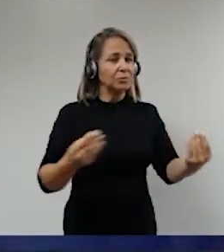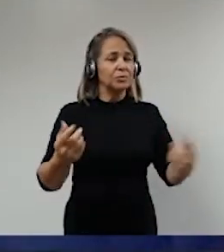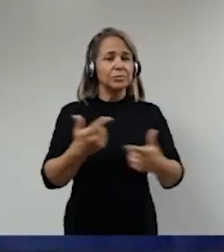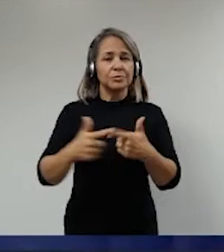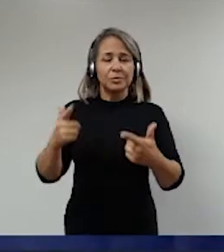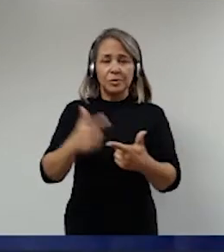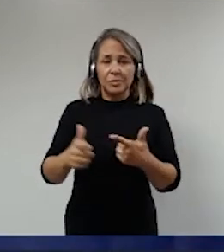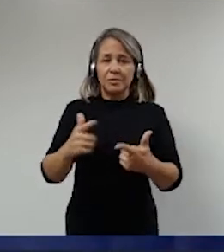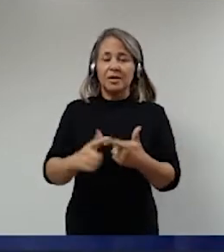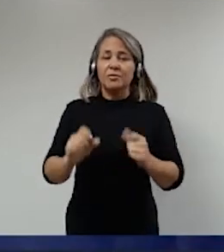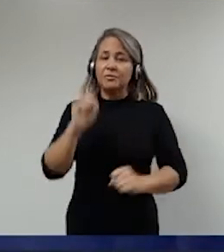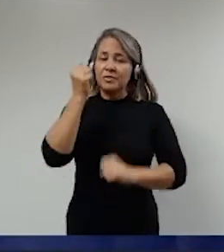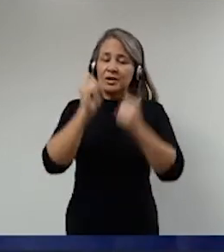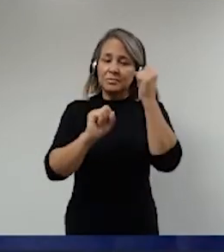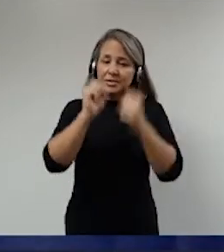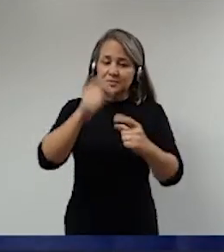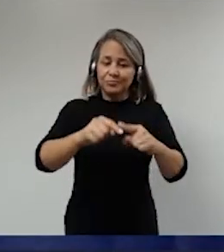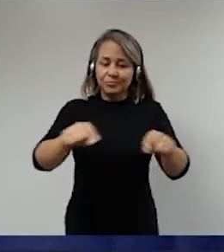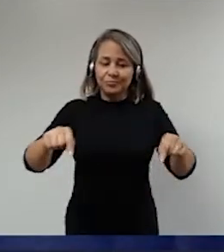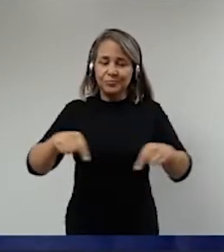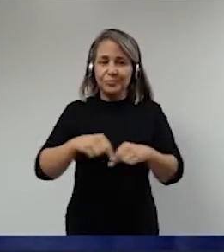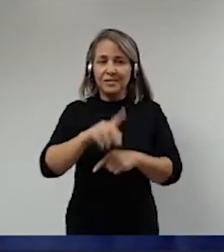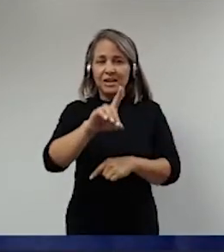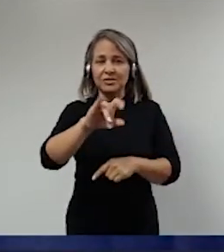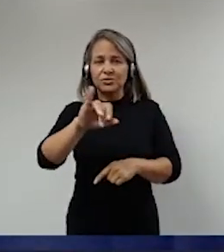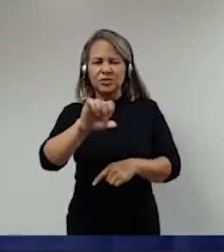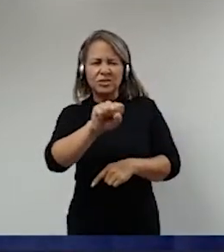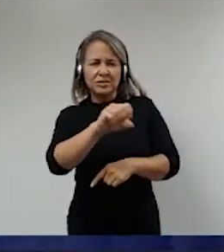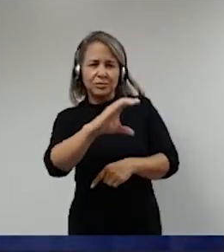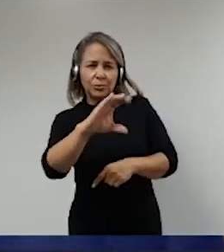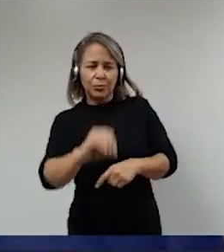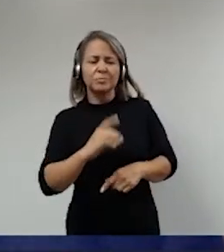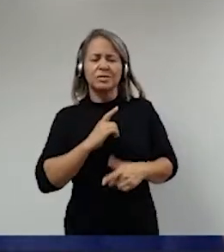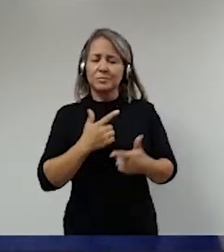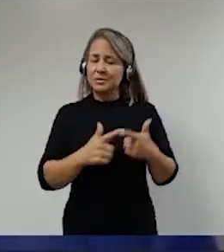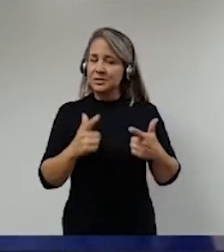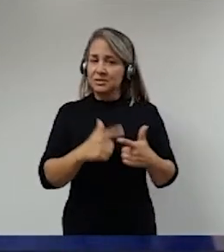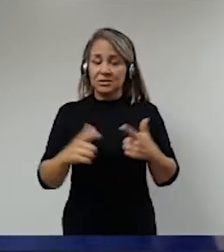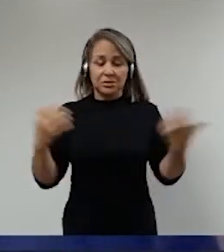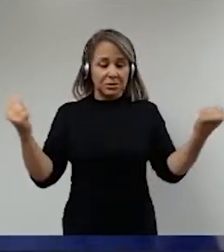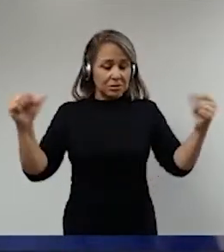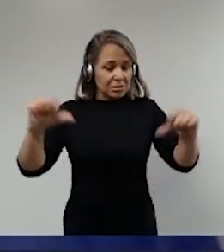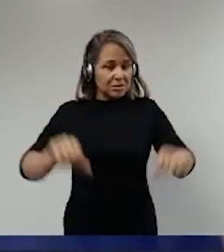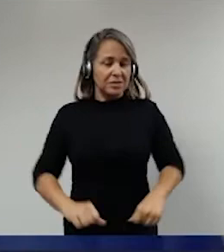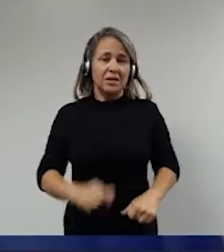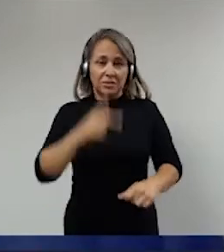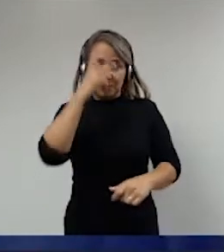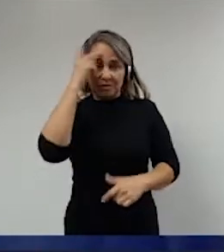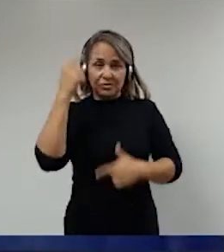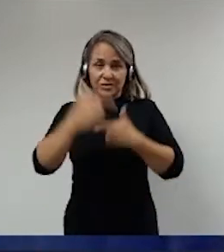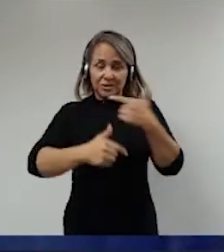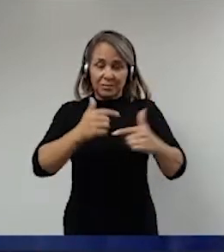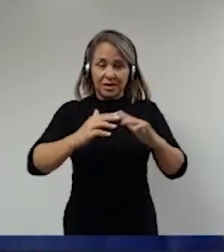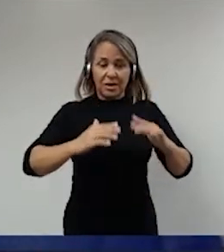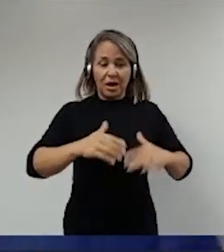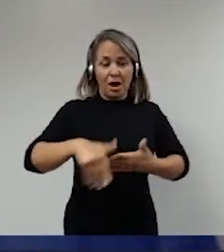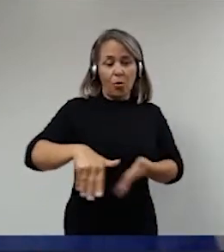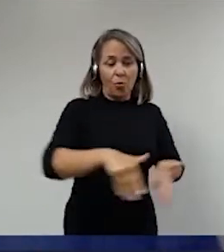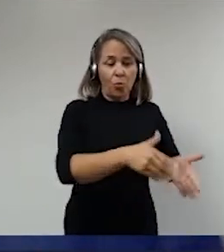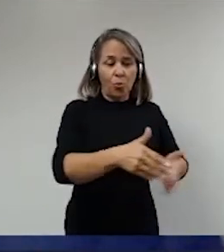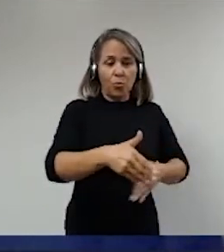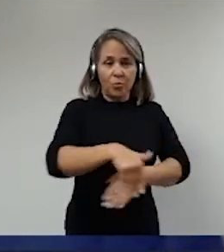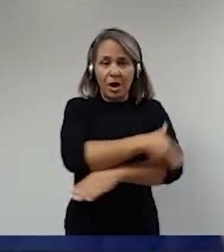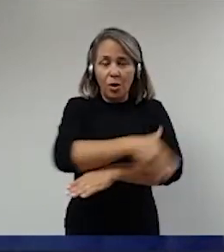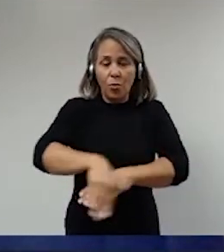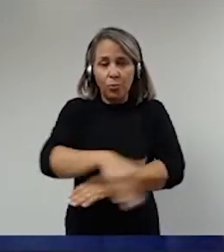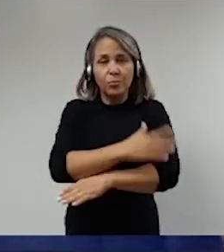Fábrica de disco, né? Então, enfim, temos problemas muito sérios. Os artistas de rua também sofrem porque